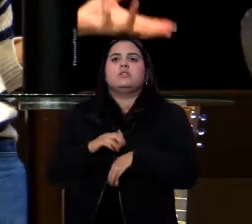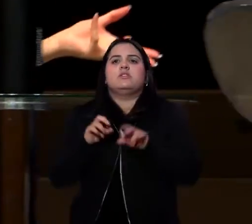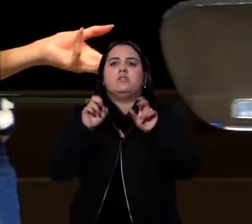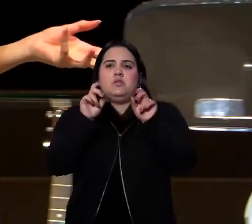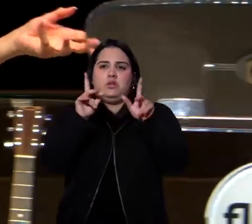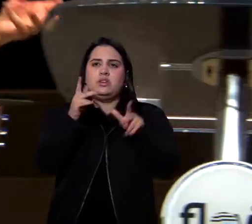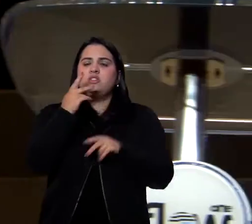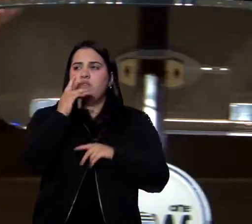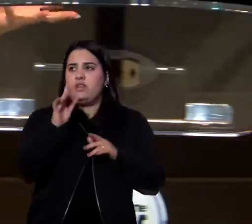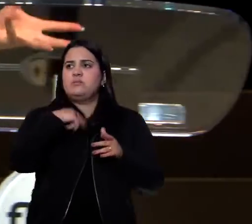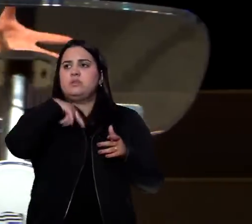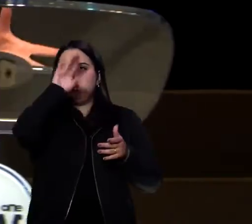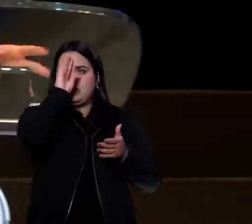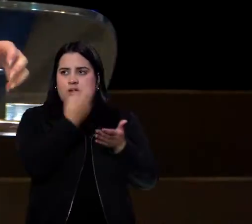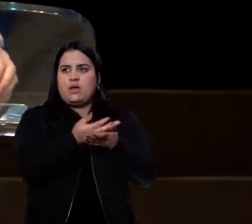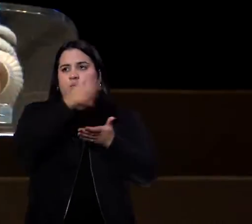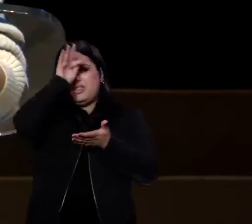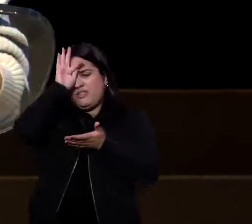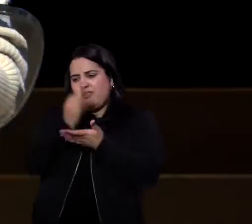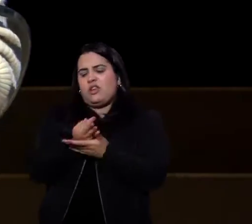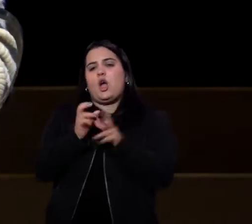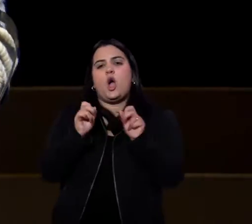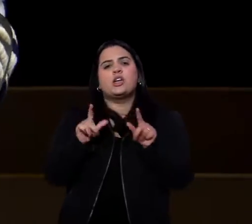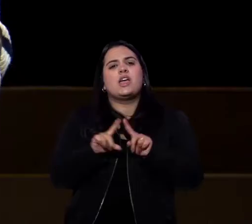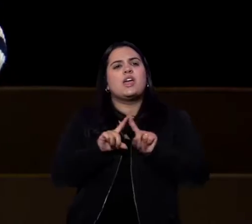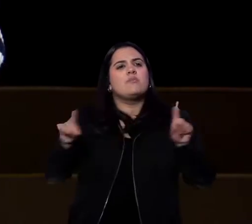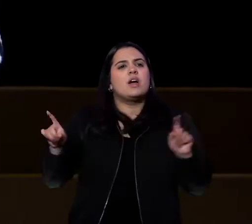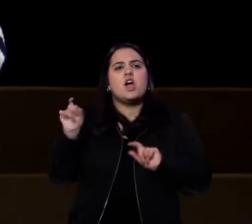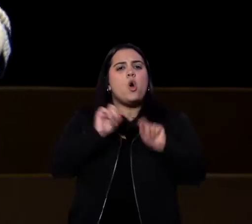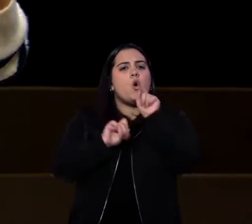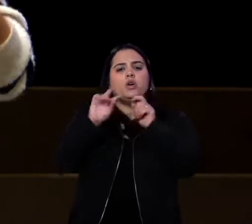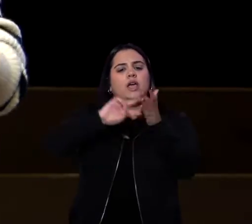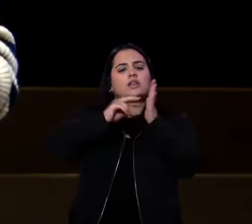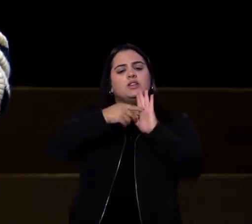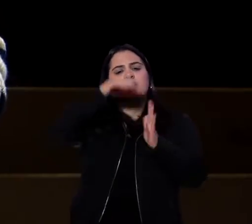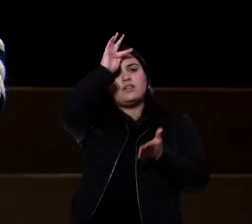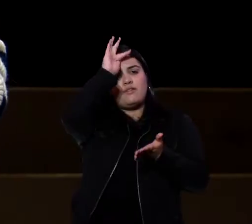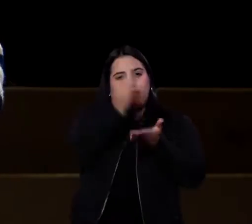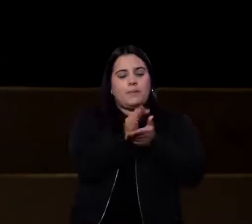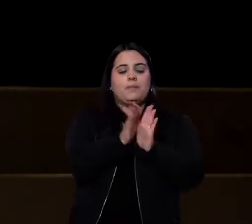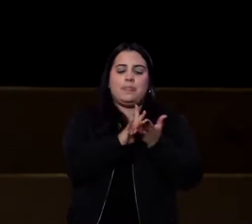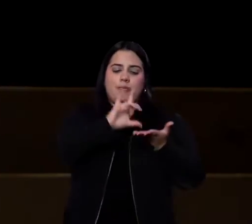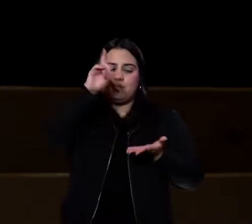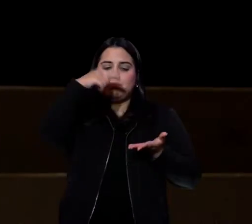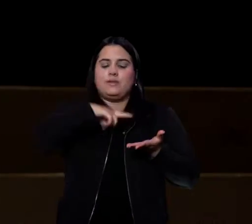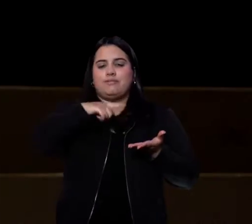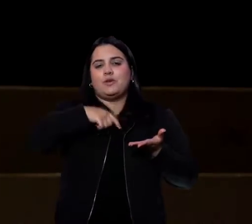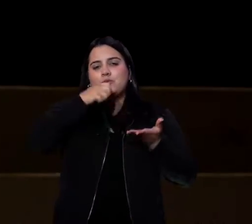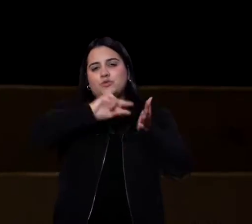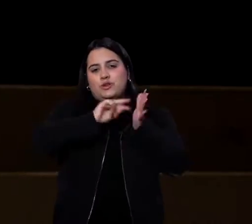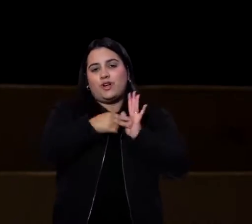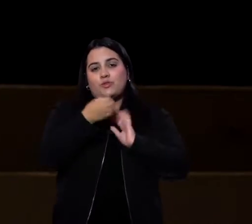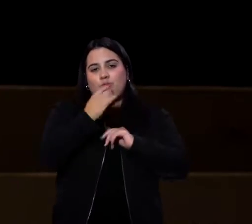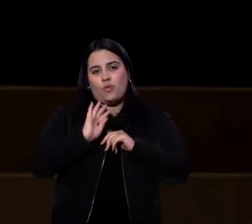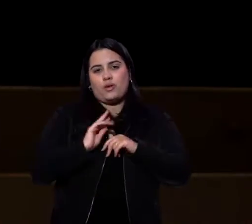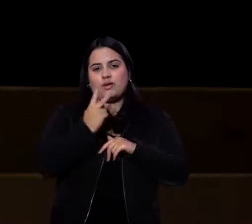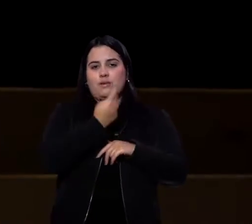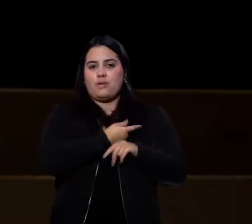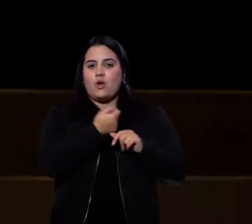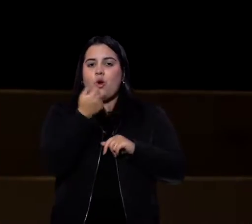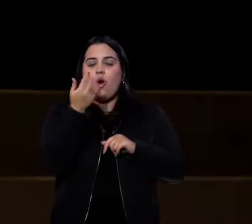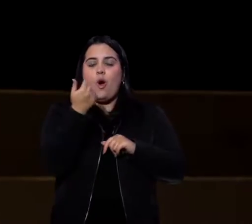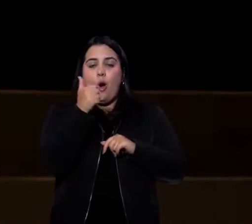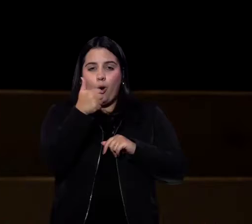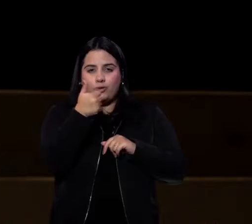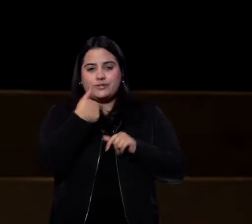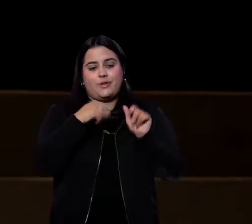que ter fé, mas o que é fé? Graças a Deus, na Bíblia a gente tem uma definição muito boa, lá em Hebreus 11, que é o meu capítulo